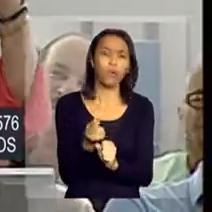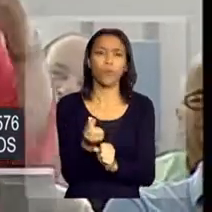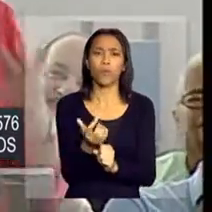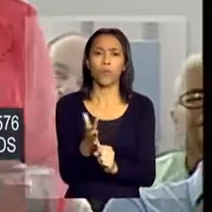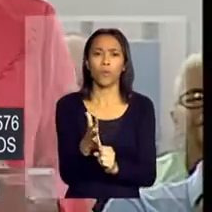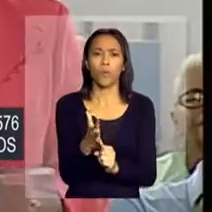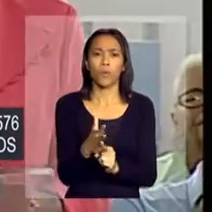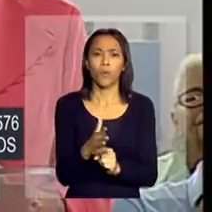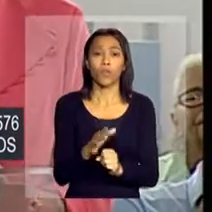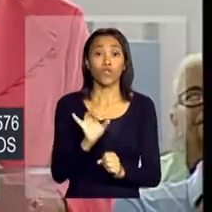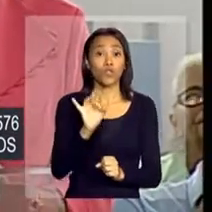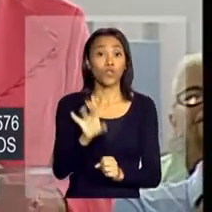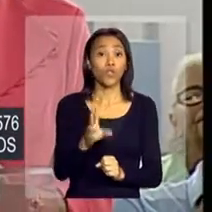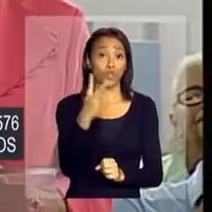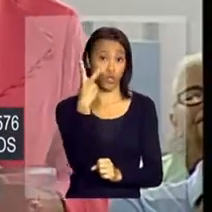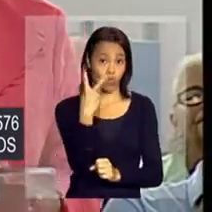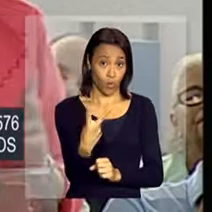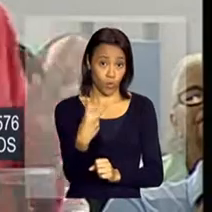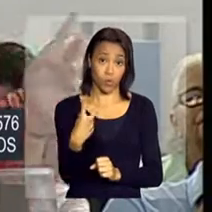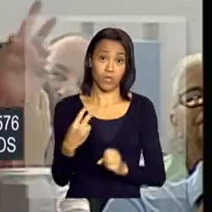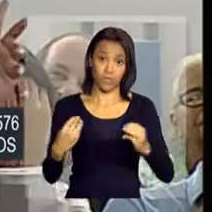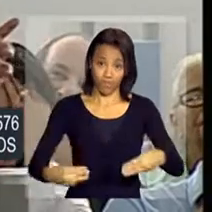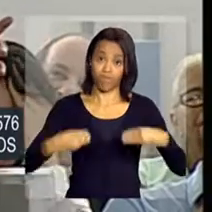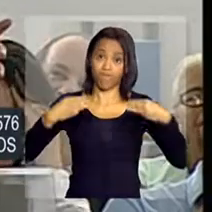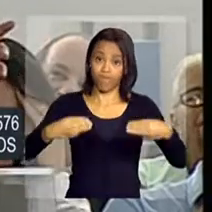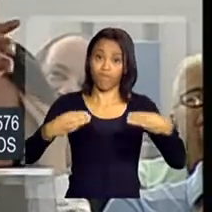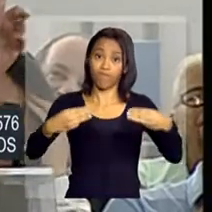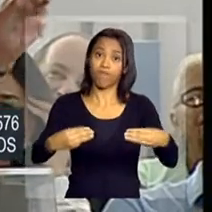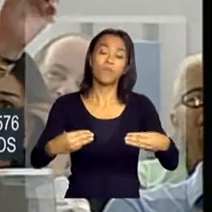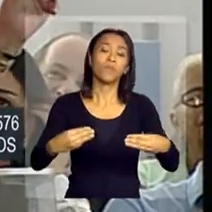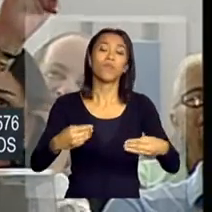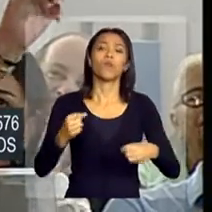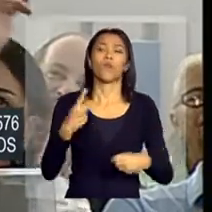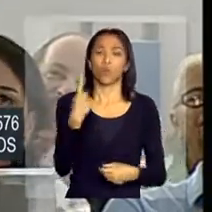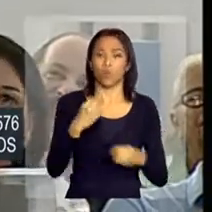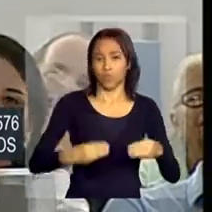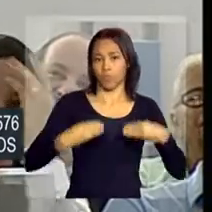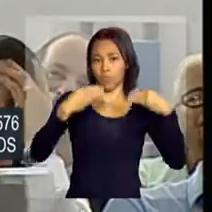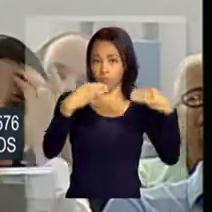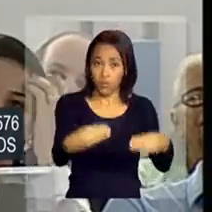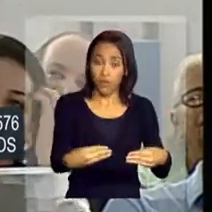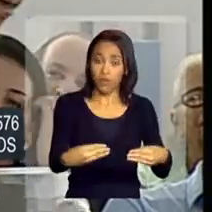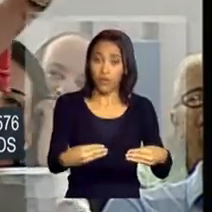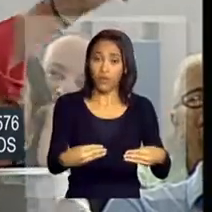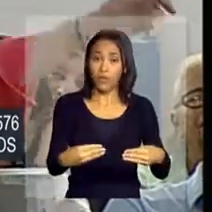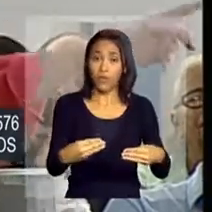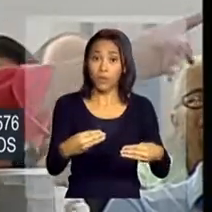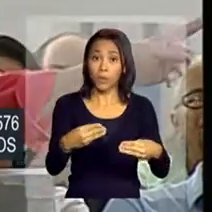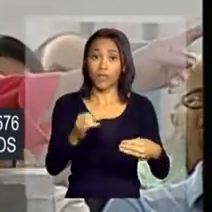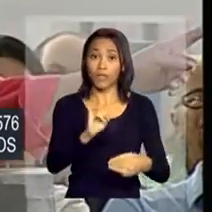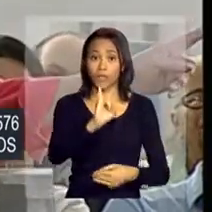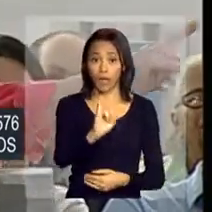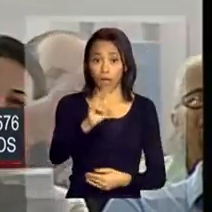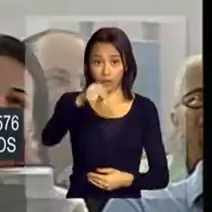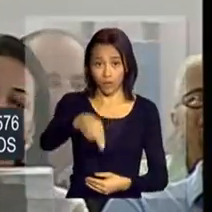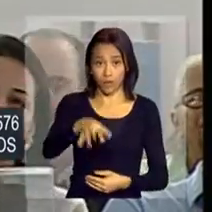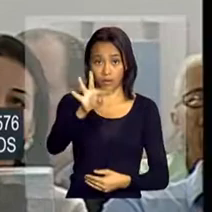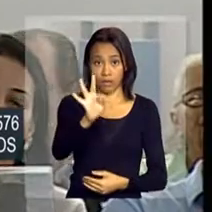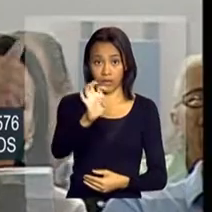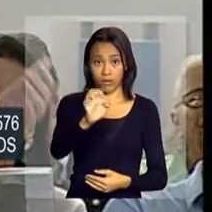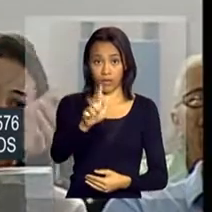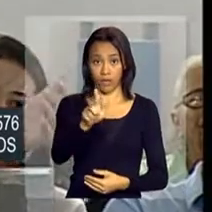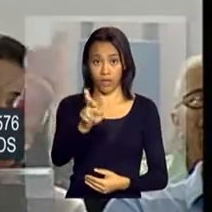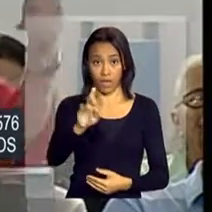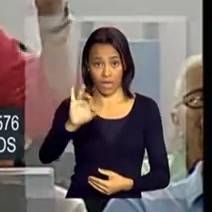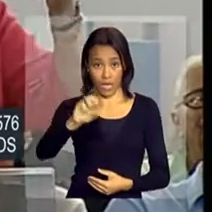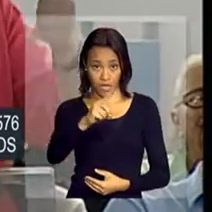só de dois ministérios, do Ministério da Integração Nacional,